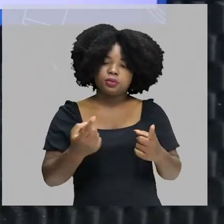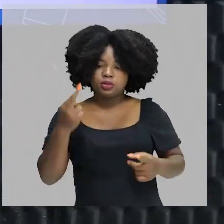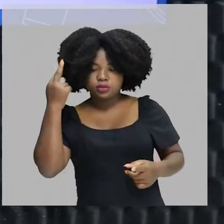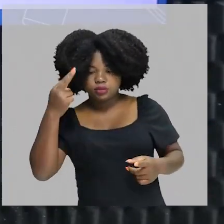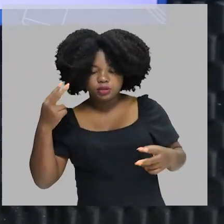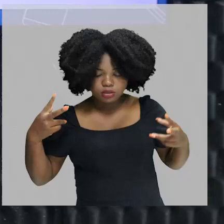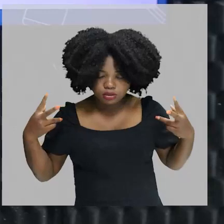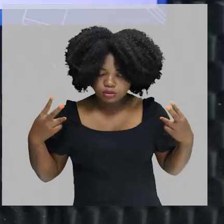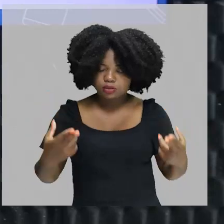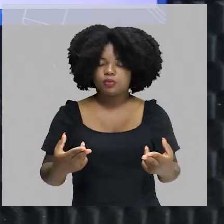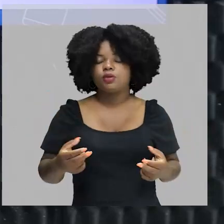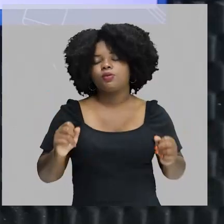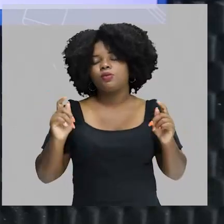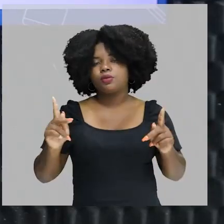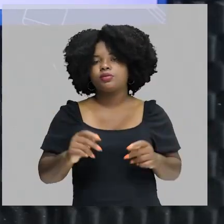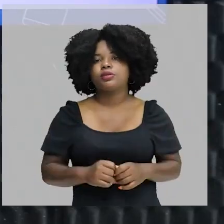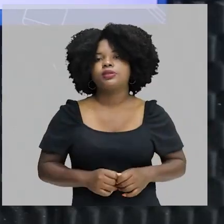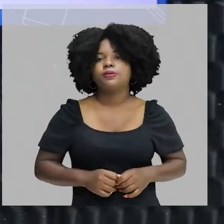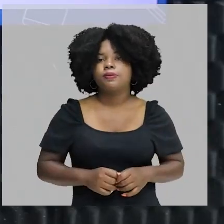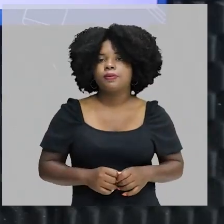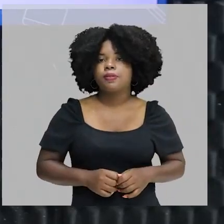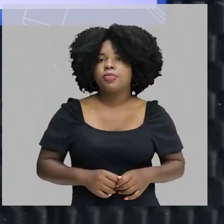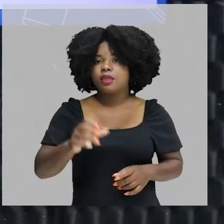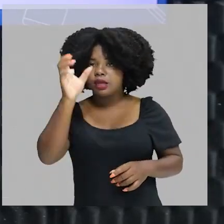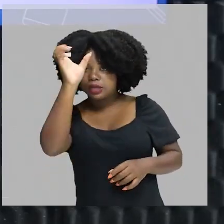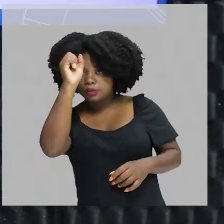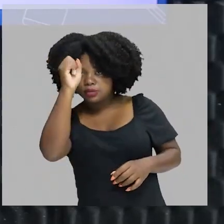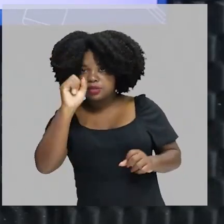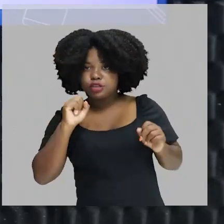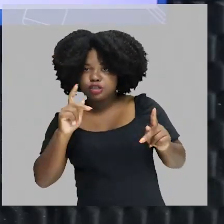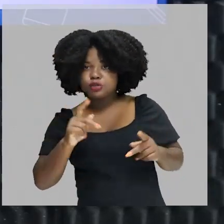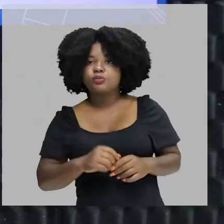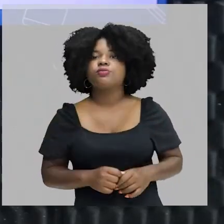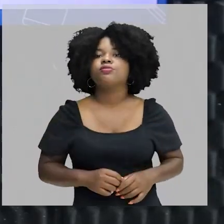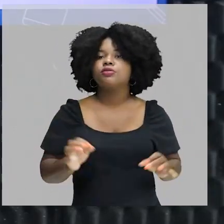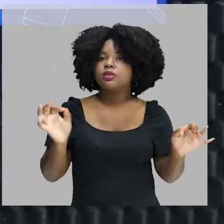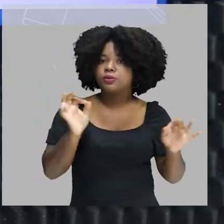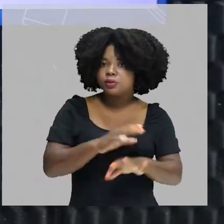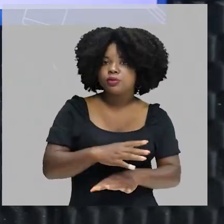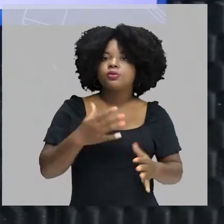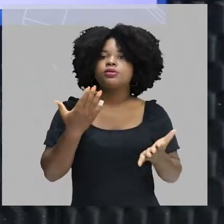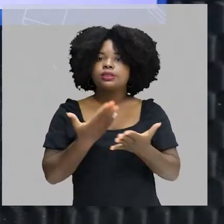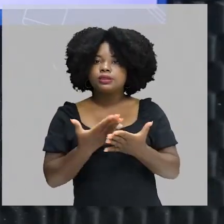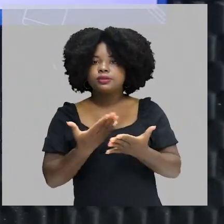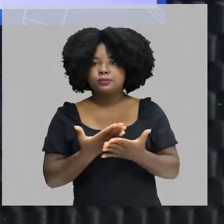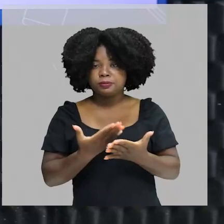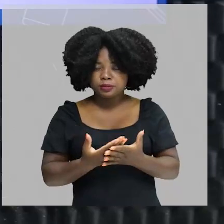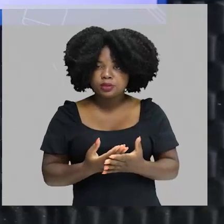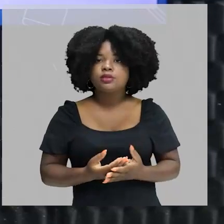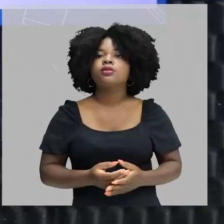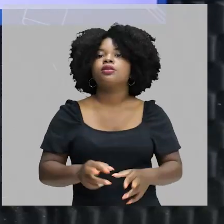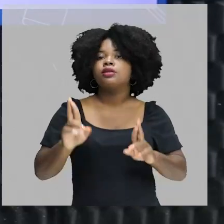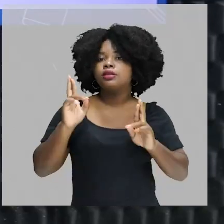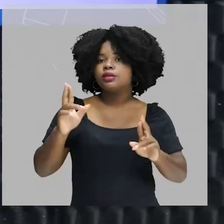será a mesma, ok? Pegaram, compreenderam? Turminha, essa foi a nossa aula. Espero que vocês